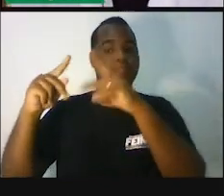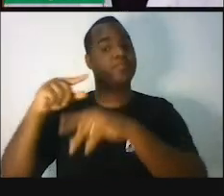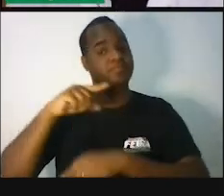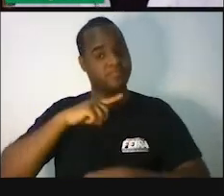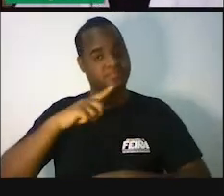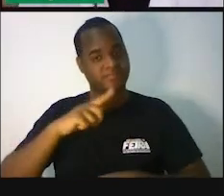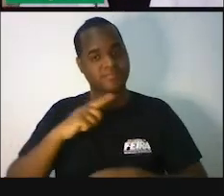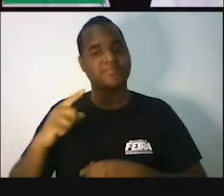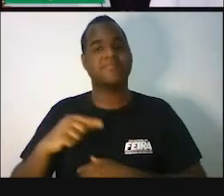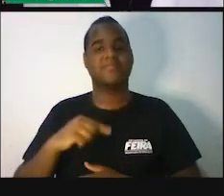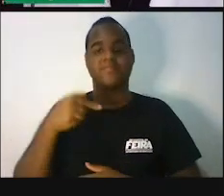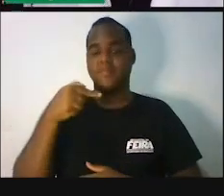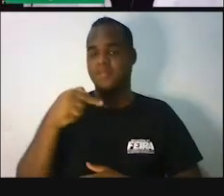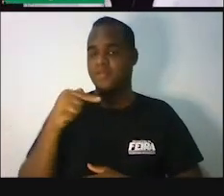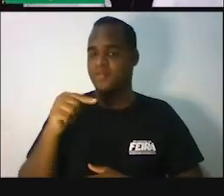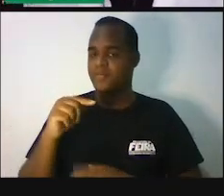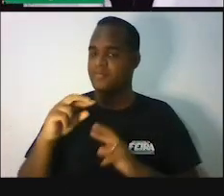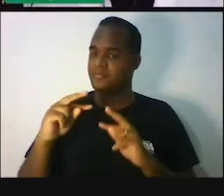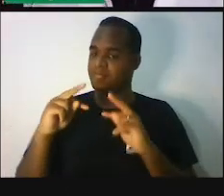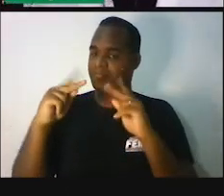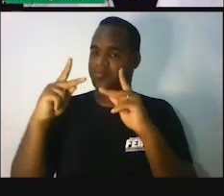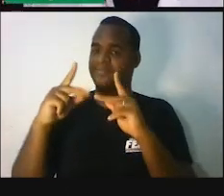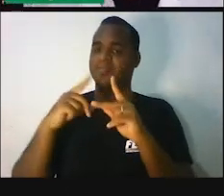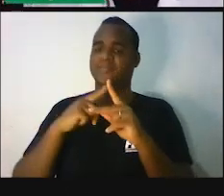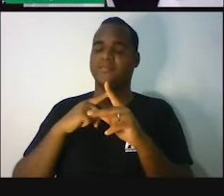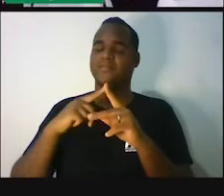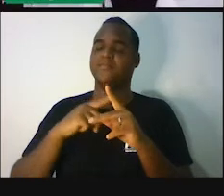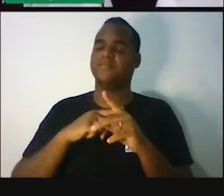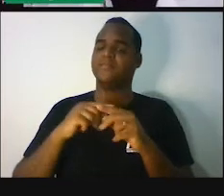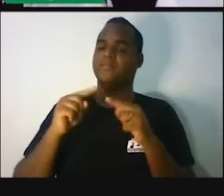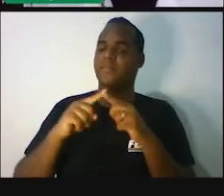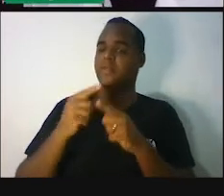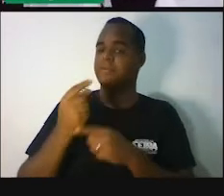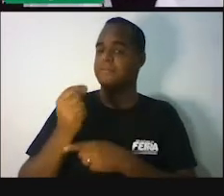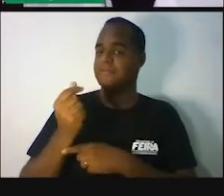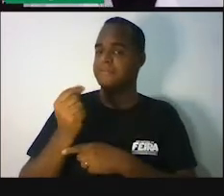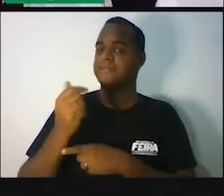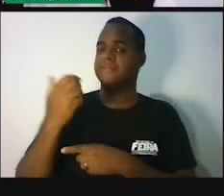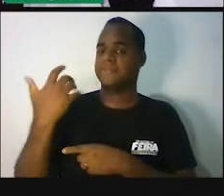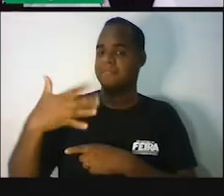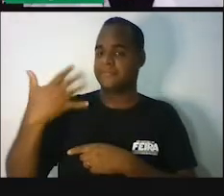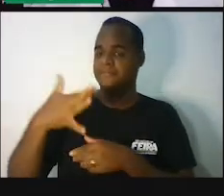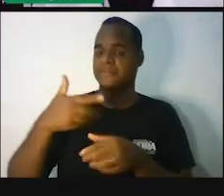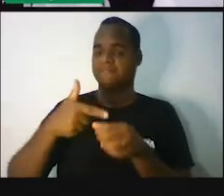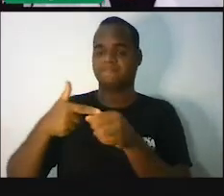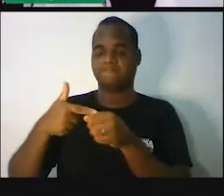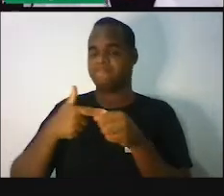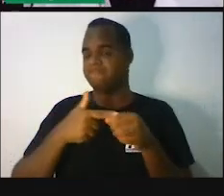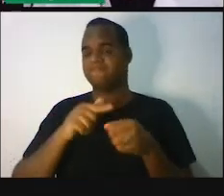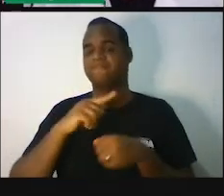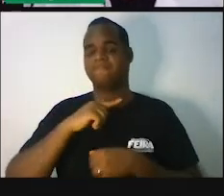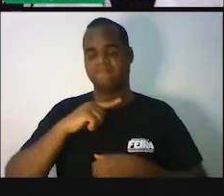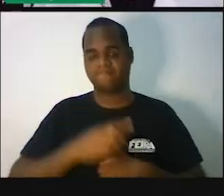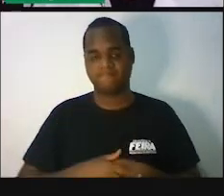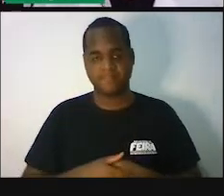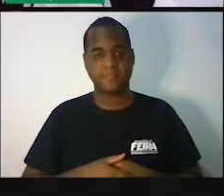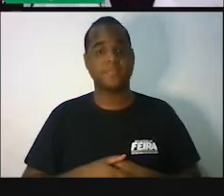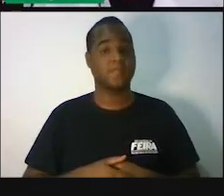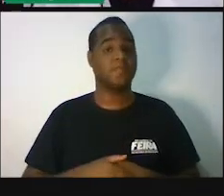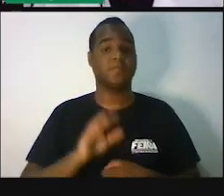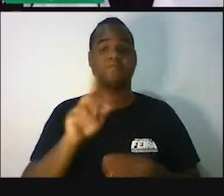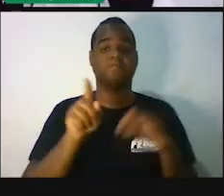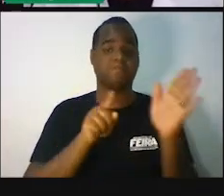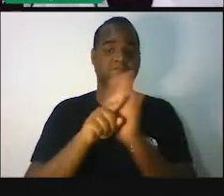sete aumentos no preço do combustível, tá bom? E a pergunta é o seguinte: qual é